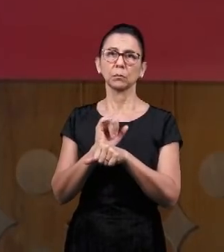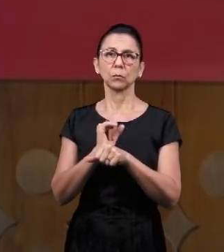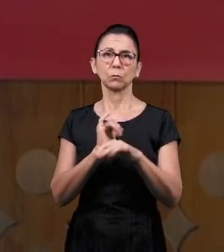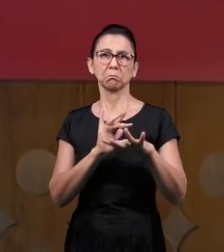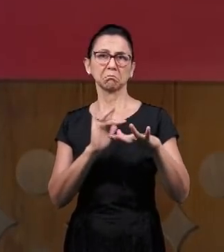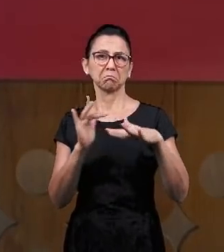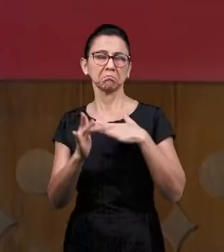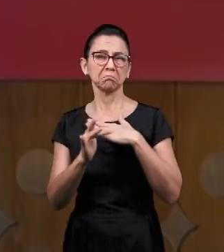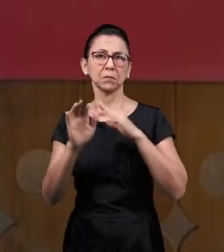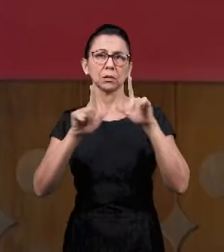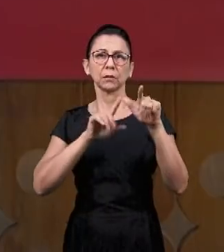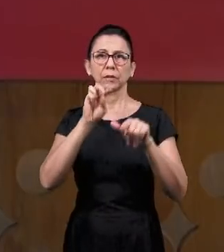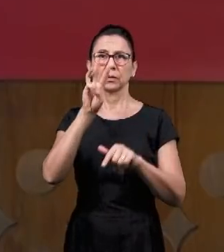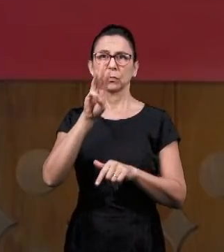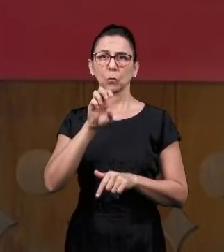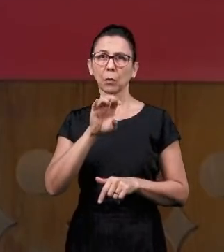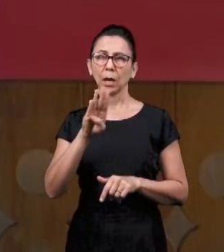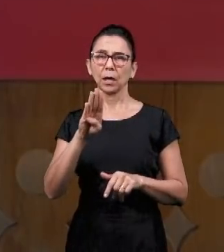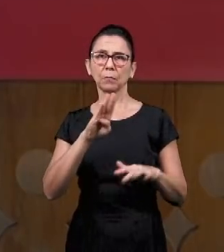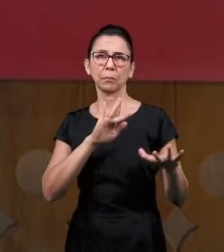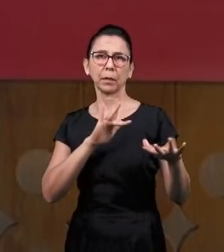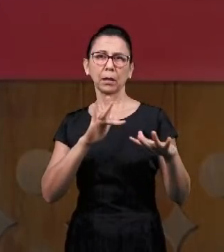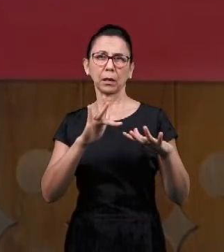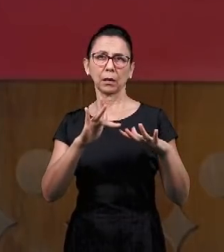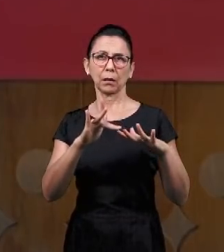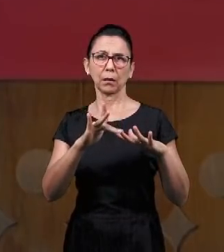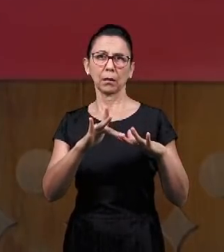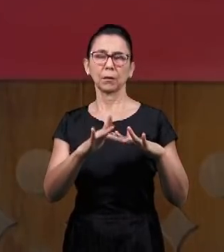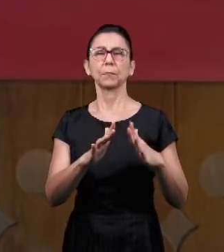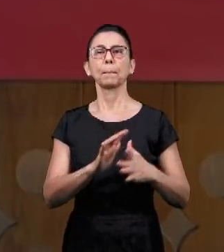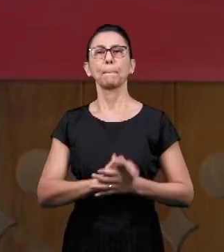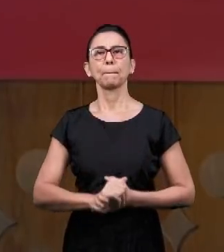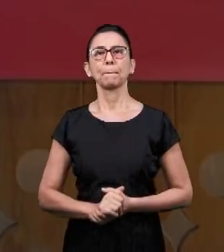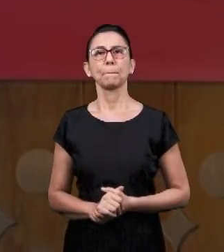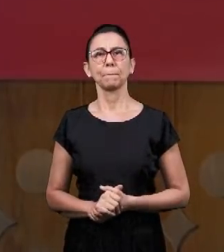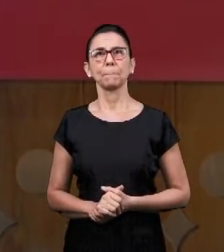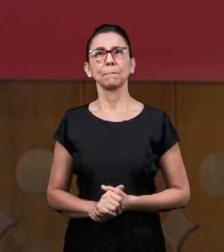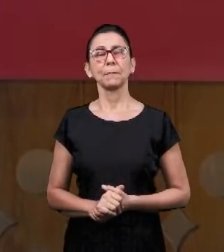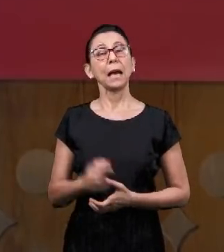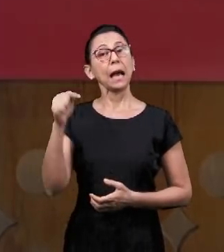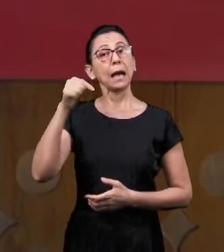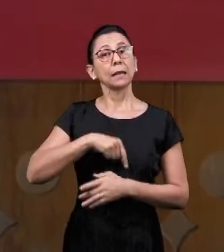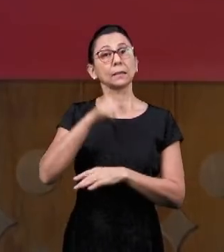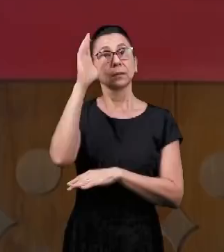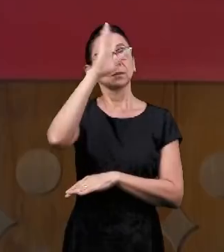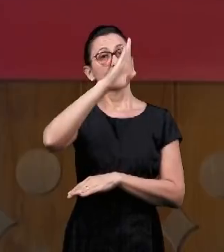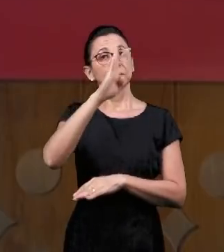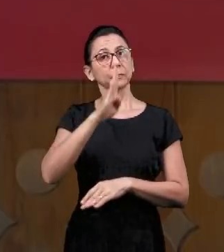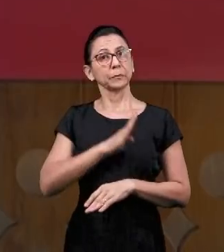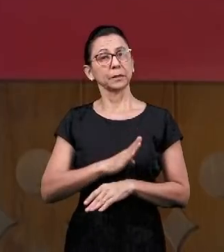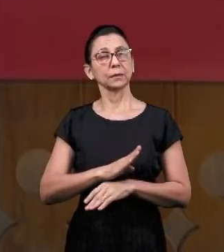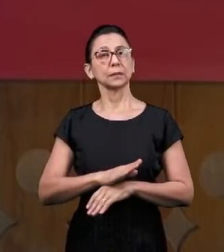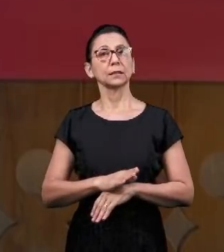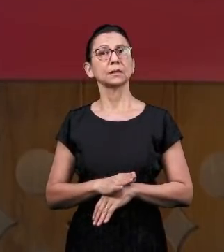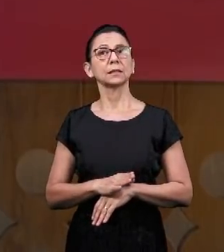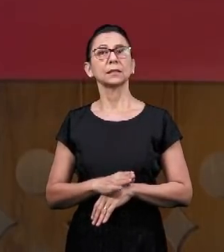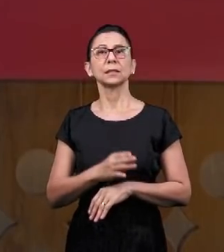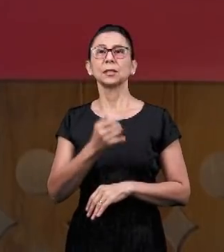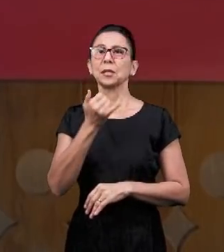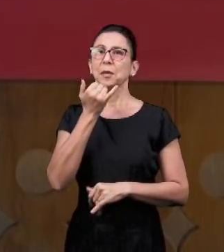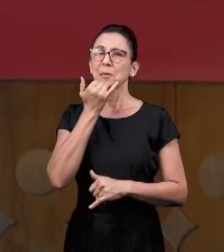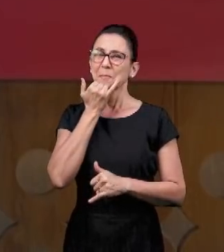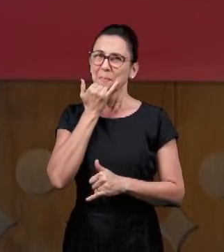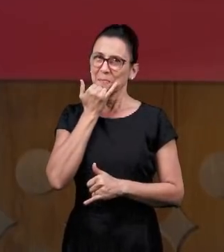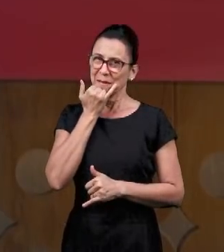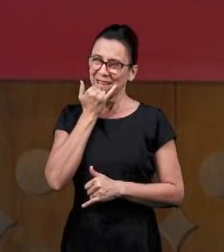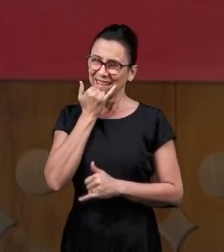TV Web, outras plataformas, os irmãos aqui no Brasil, as irmãs aqui no